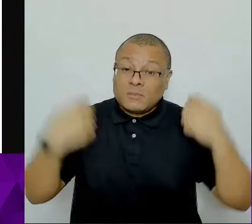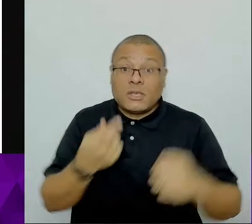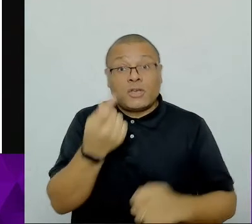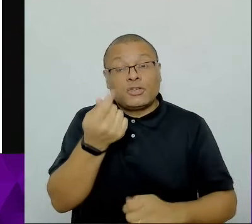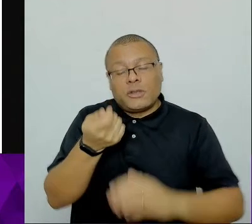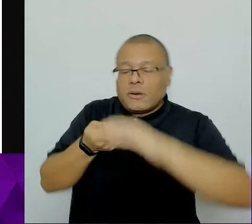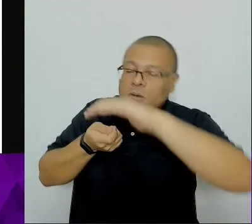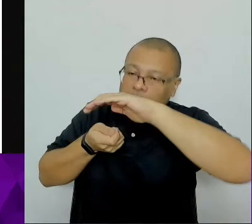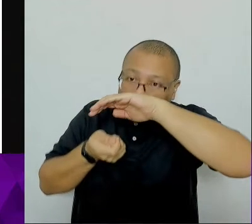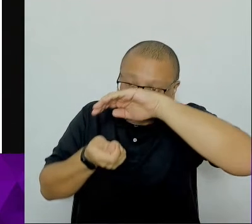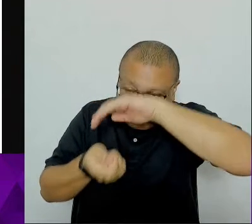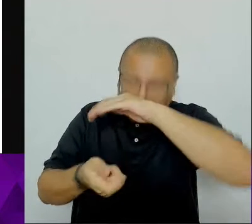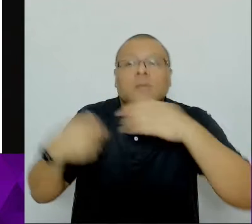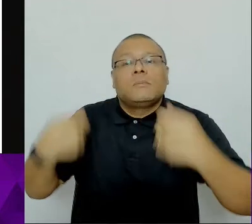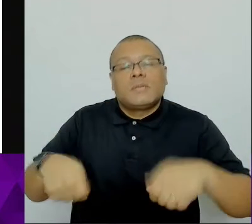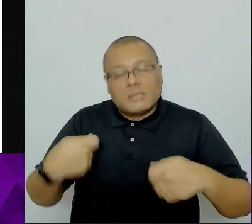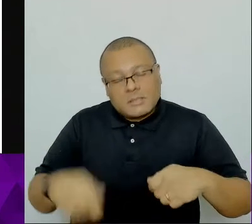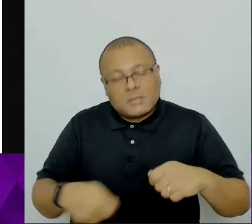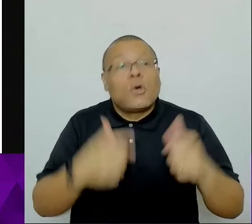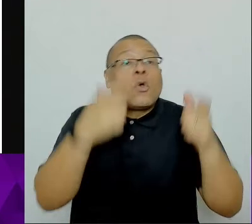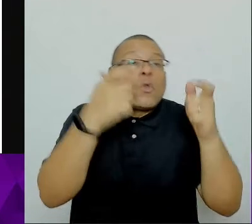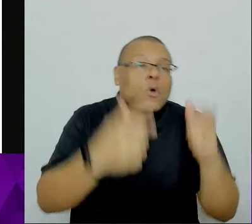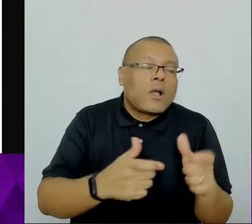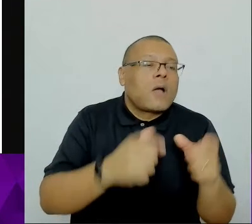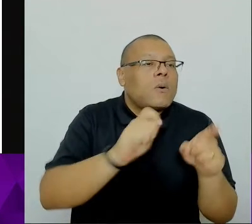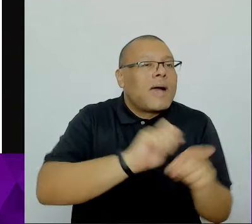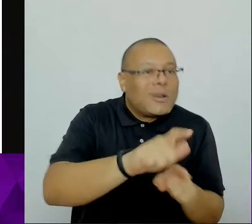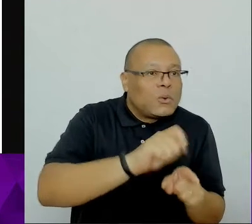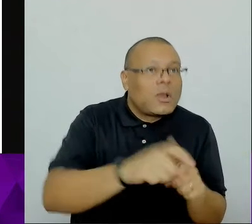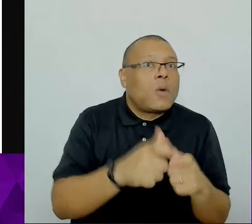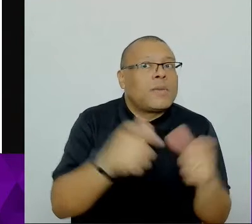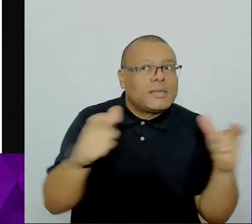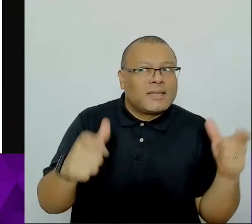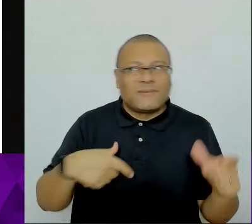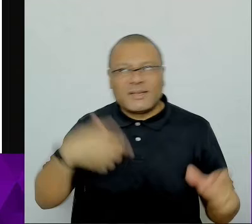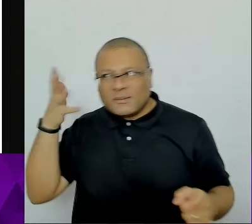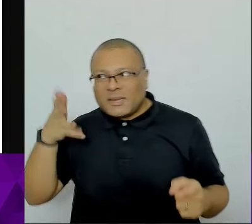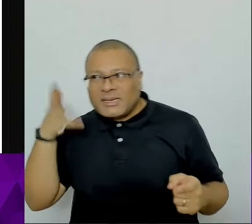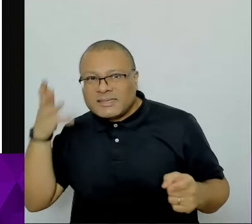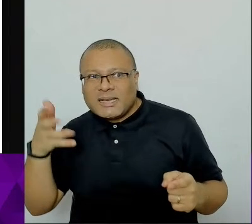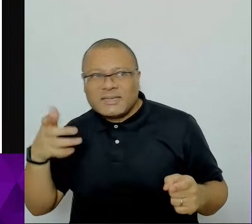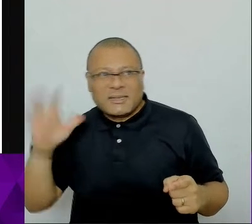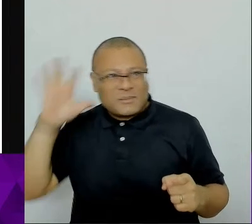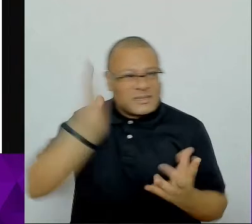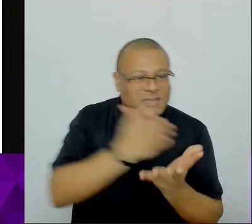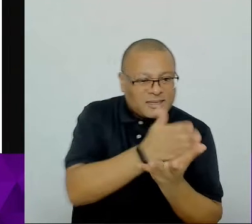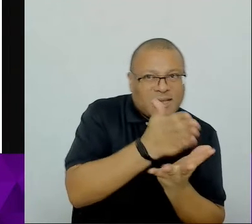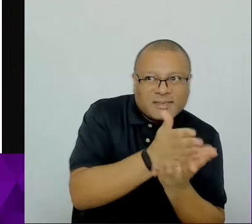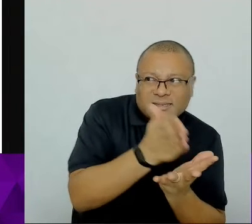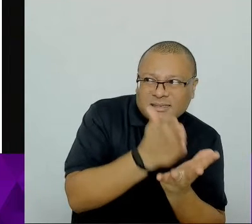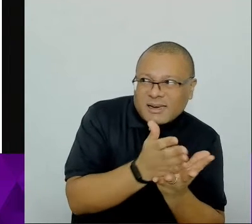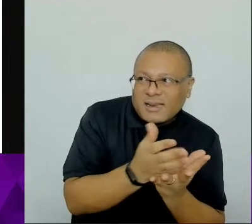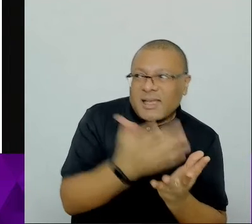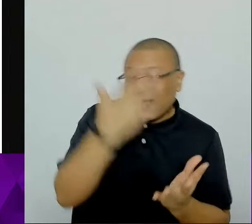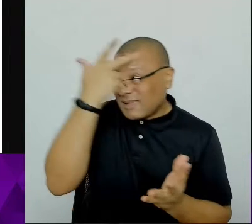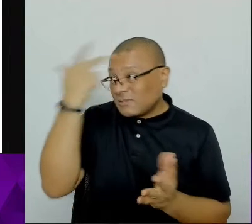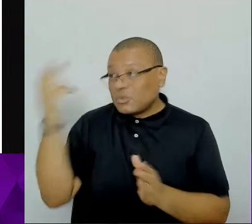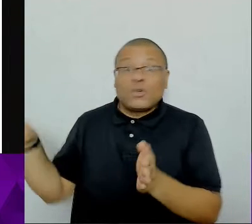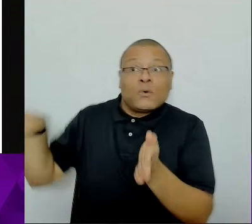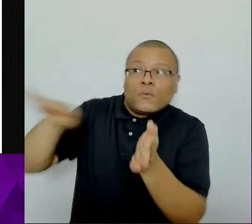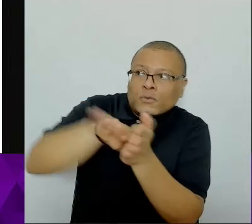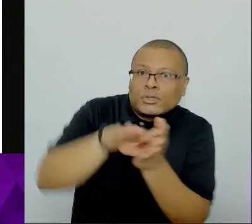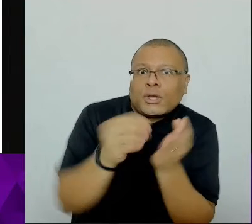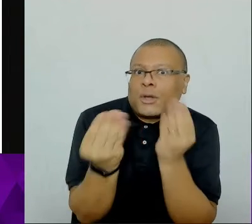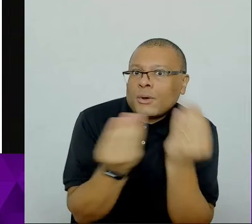eu preciso contratar mais gente, eu preciso alugar mais lugar, eu preciso ver se vai ter palestrante, eu preciso pensar nas trilhas, eu preciso pensar como é que as pessoas vão. E